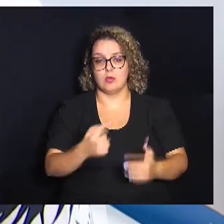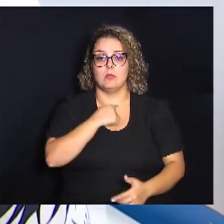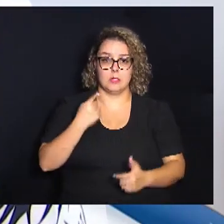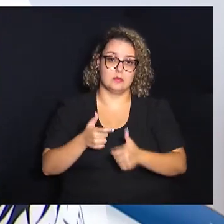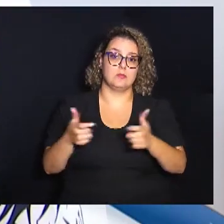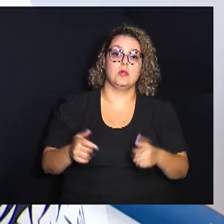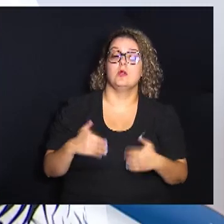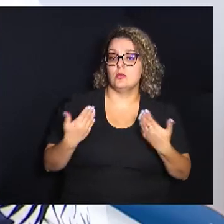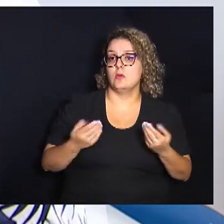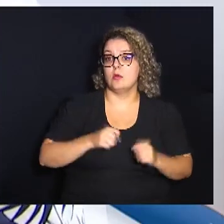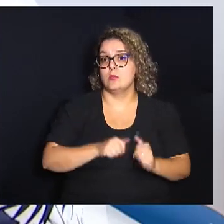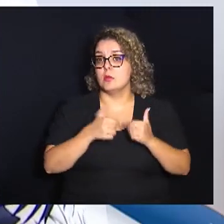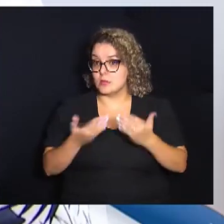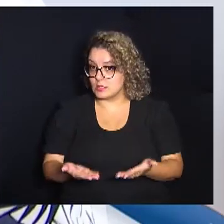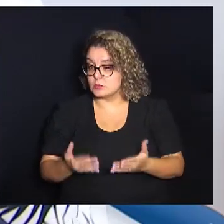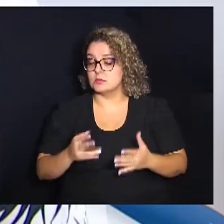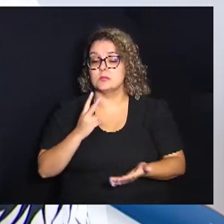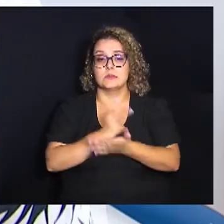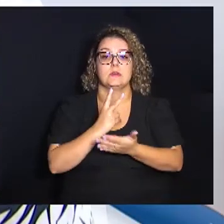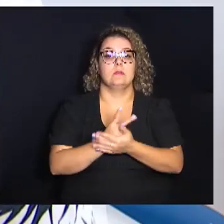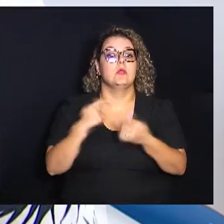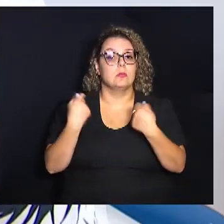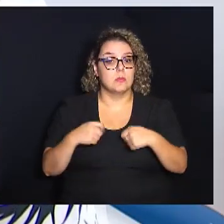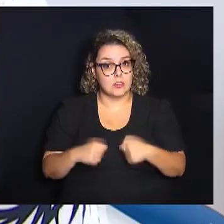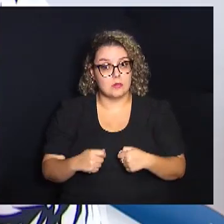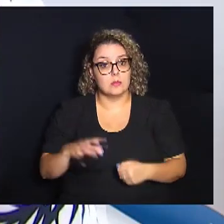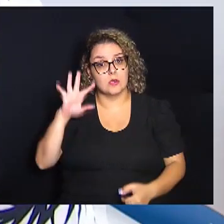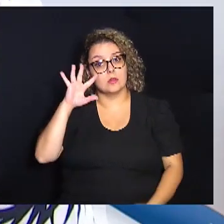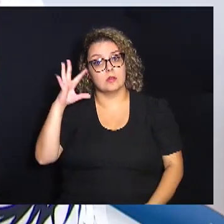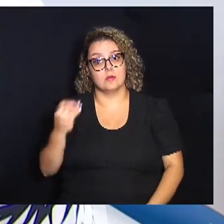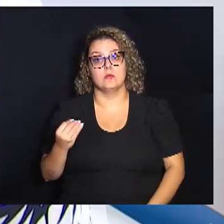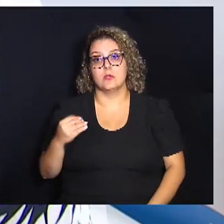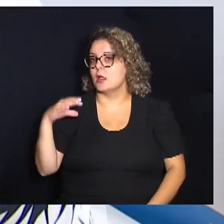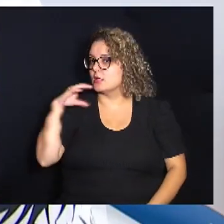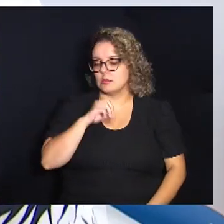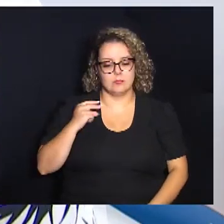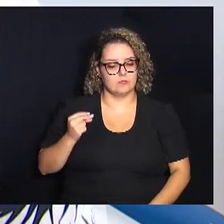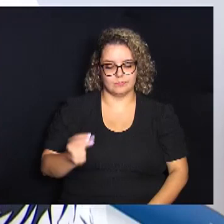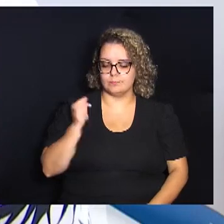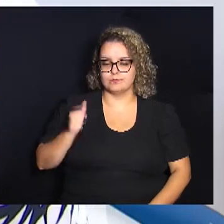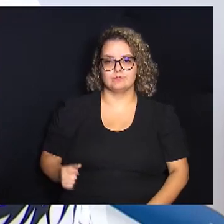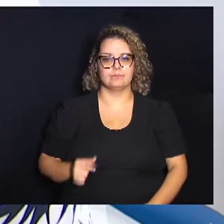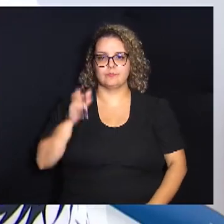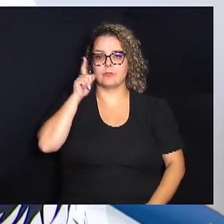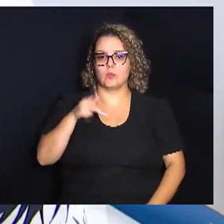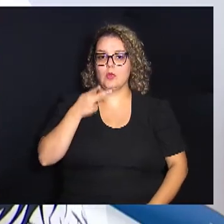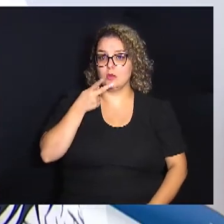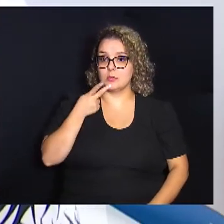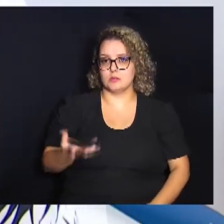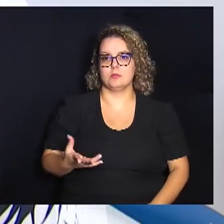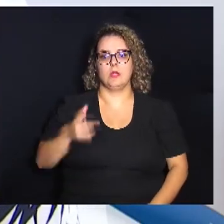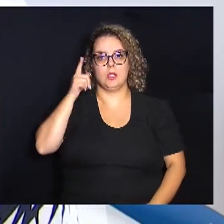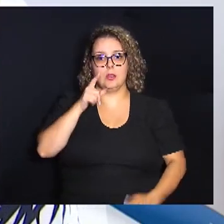qual é o benefício disso? Toda vez que eu precisar daquele conhecimento, ele já está rápido. Eu consigo falar sobre ele, eu